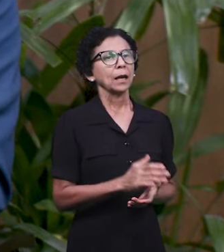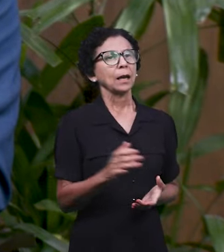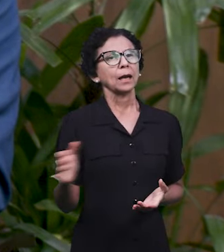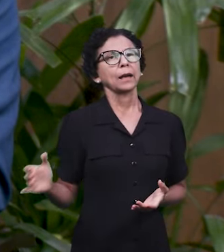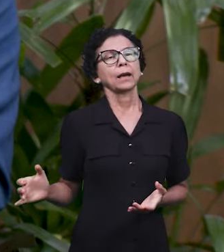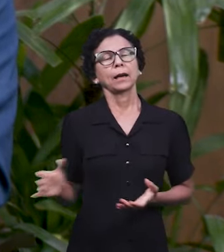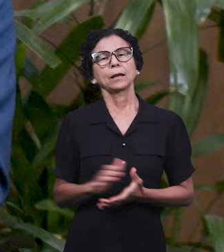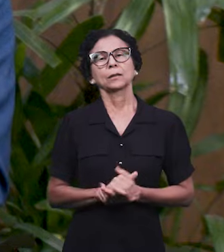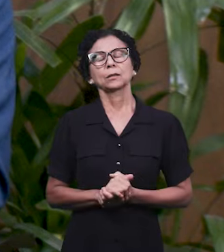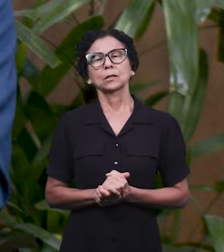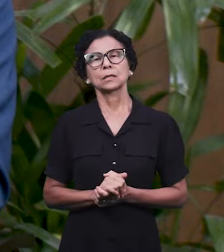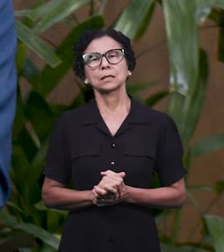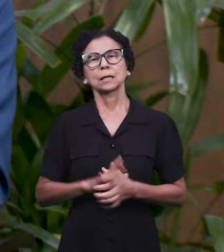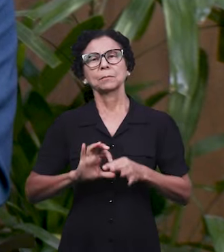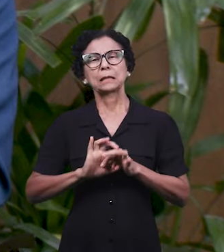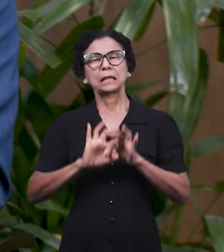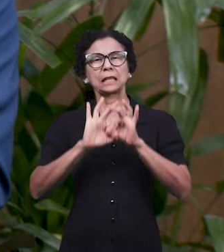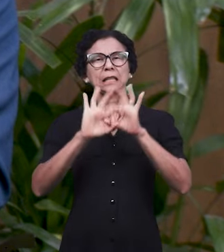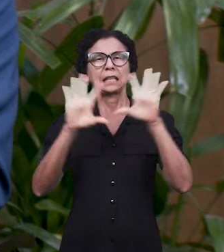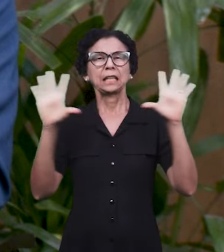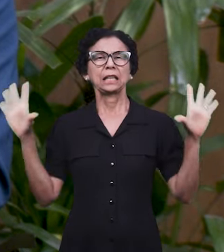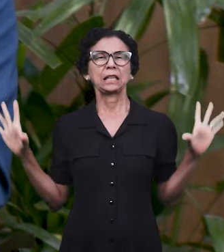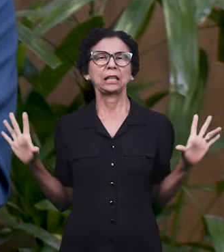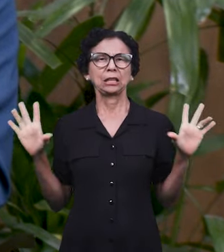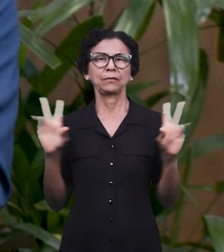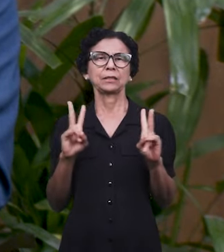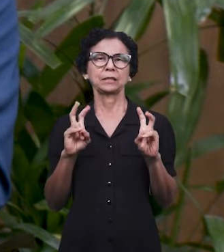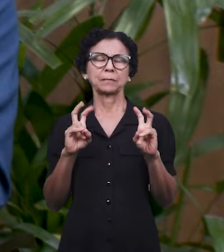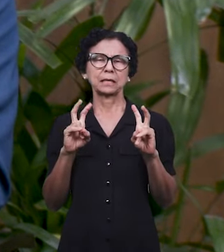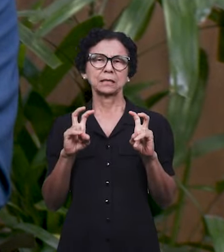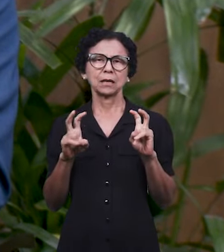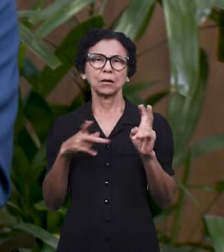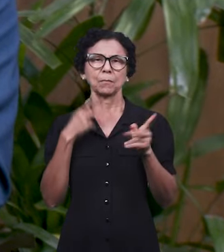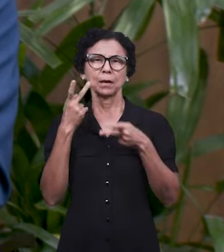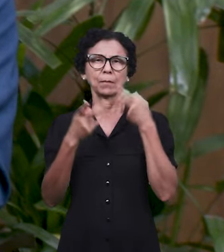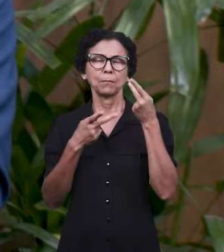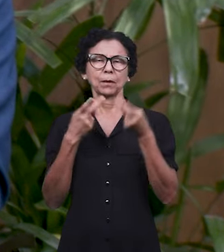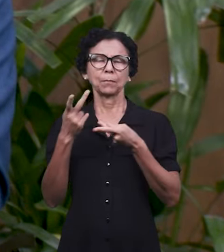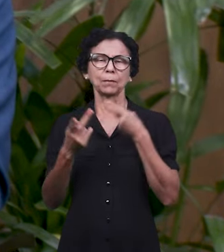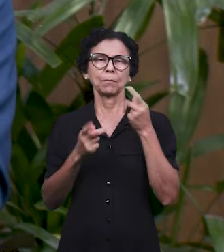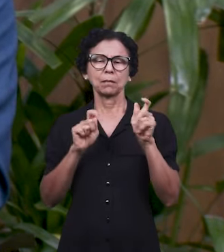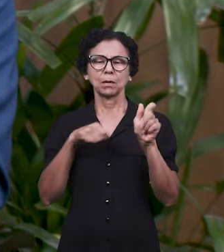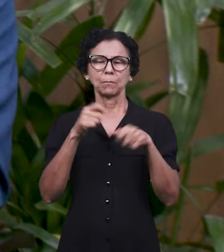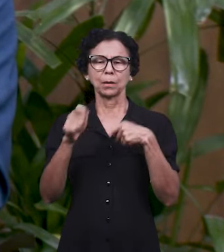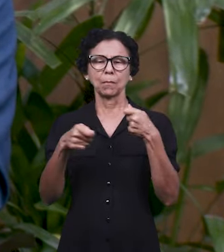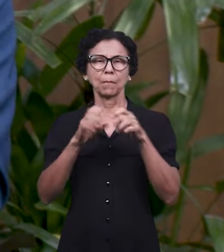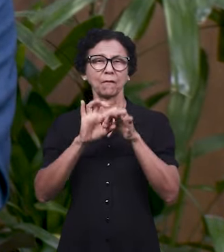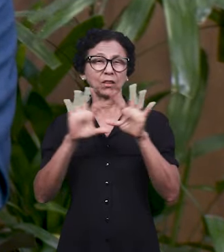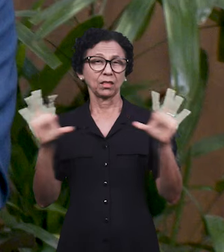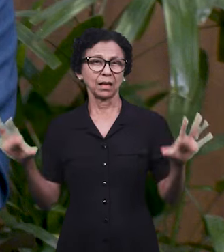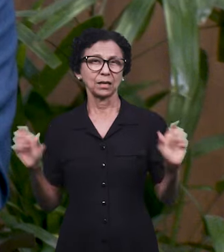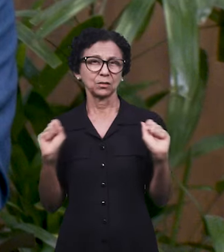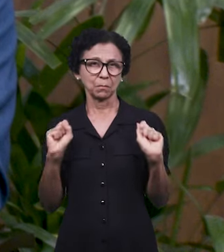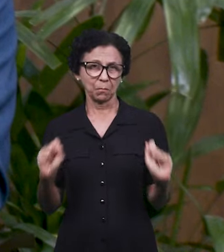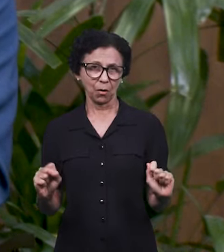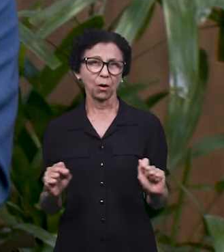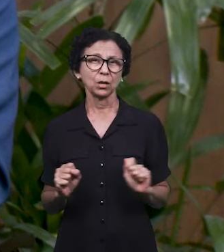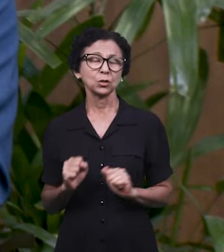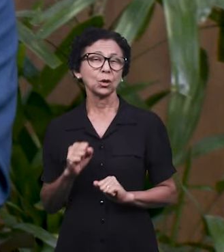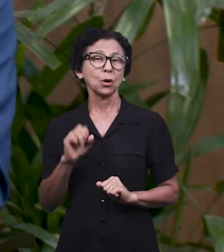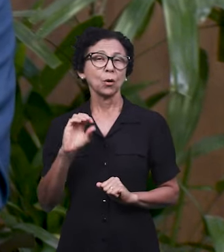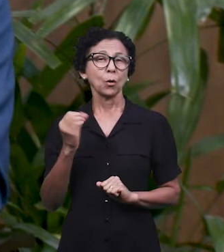esse esse direito essa garantia né fundamental eh mas existe algum limite da Liber de expressão dentro do